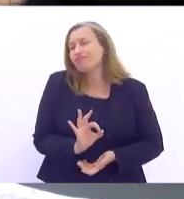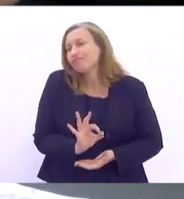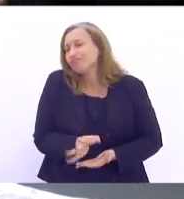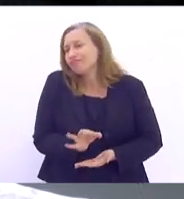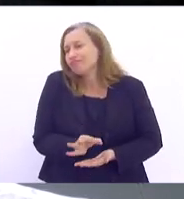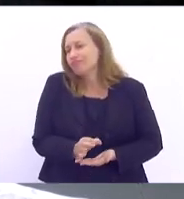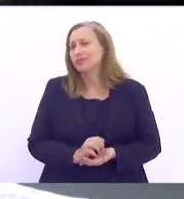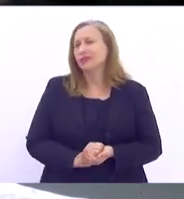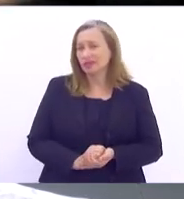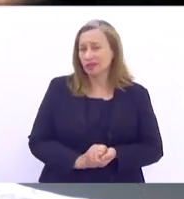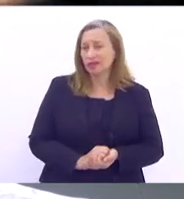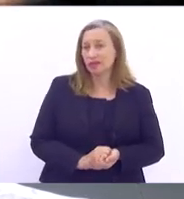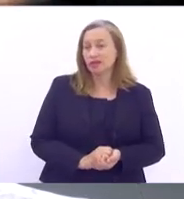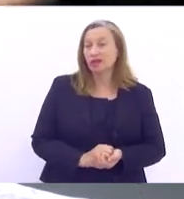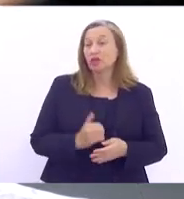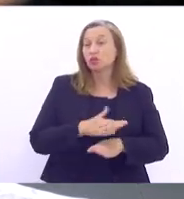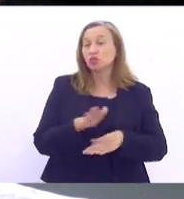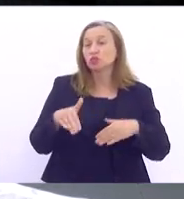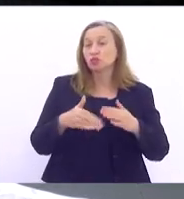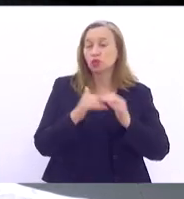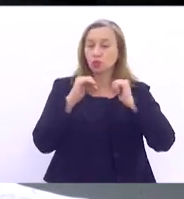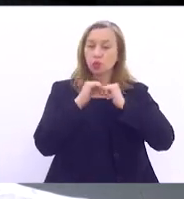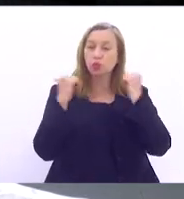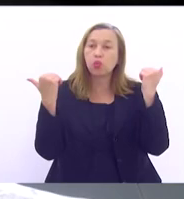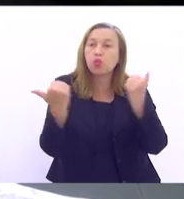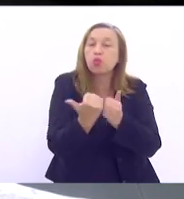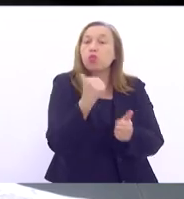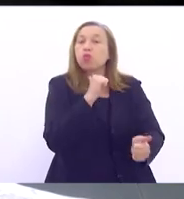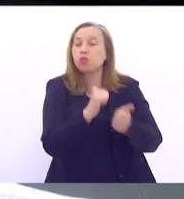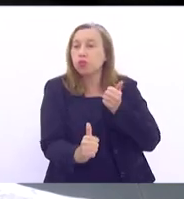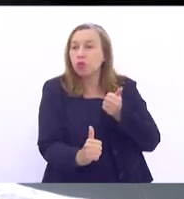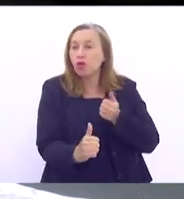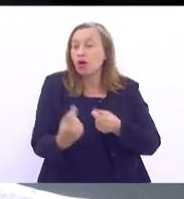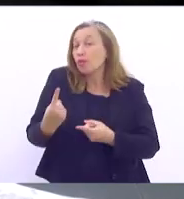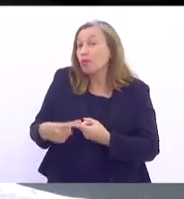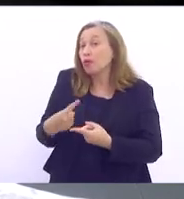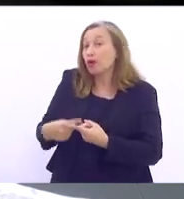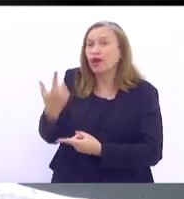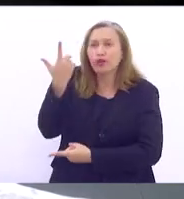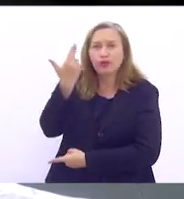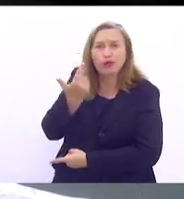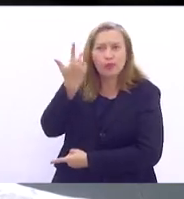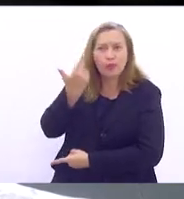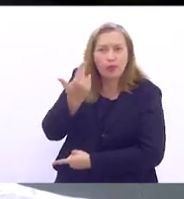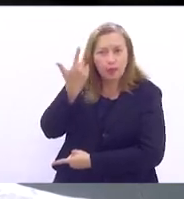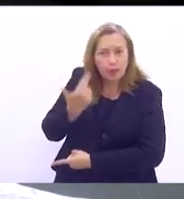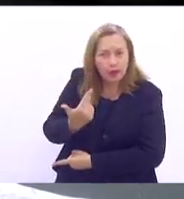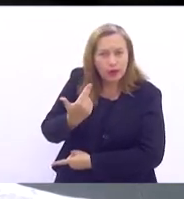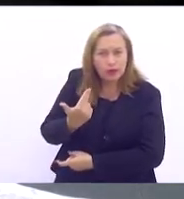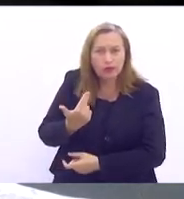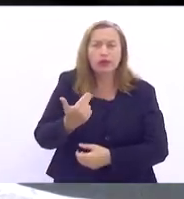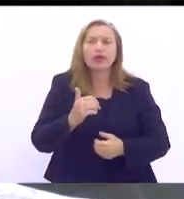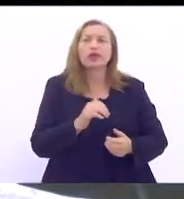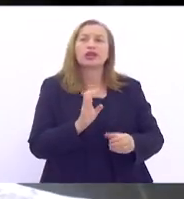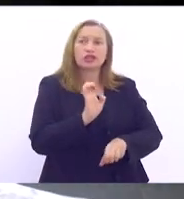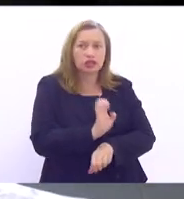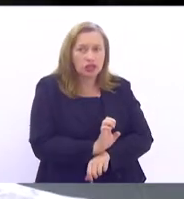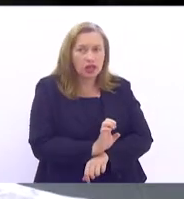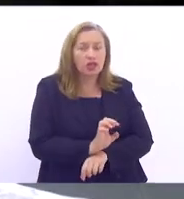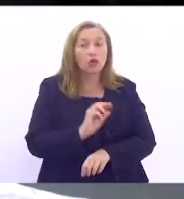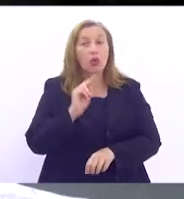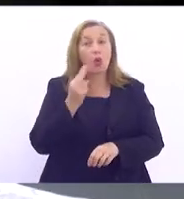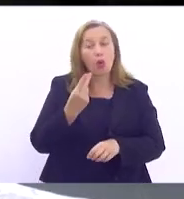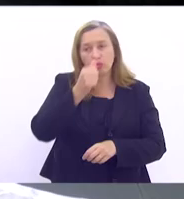evidentemente, tem que ser em todos os estados. Até porque raramente o estado ou o município